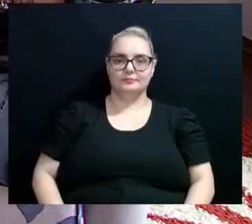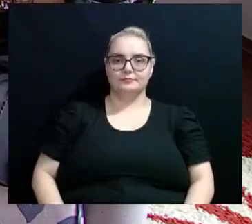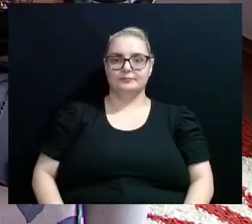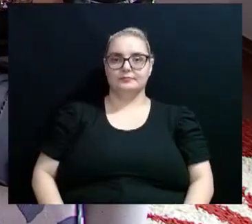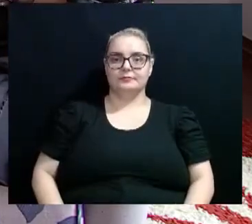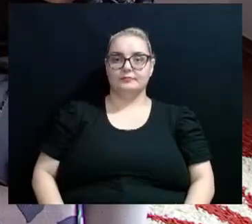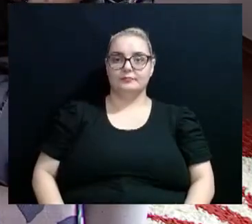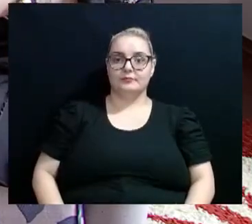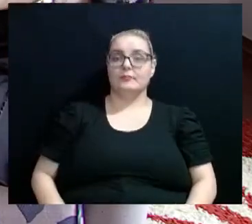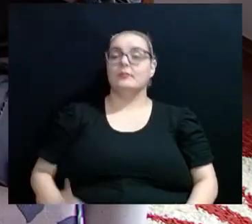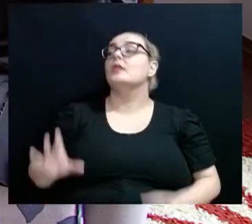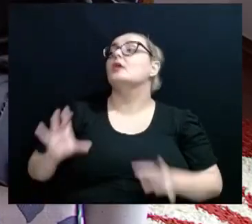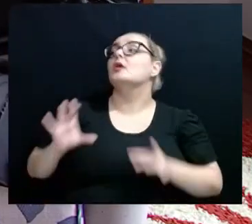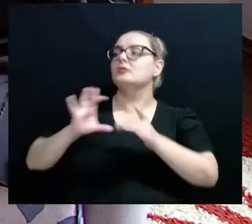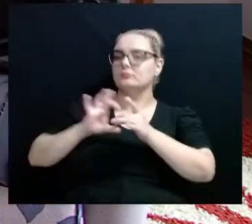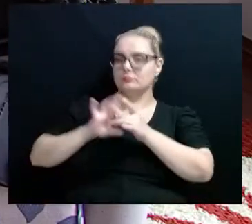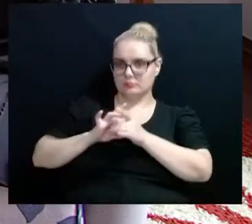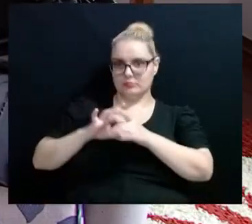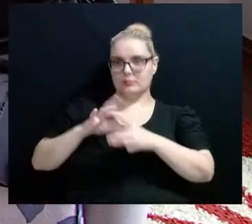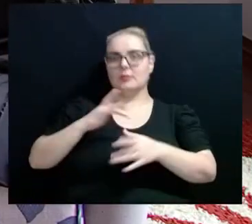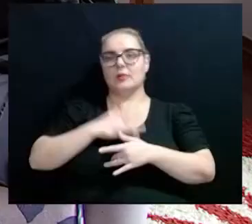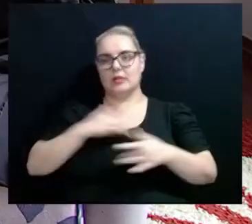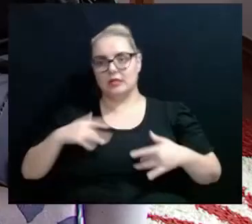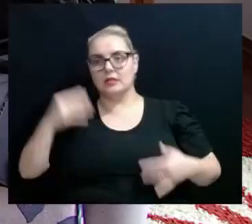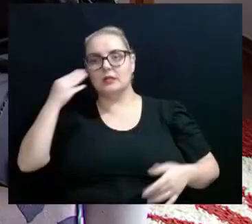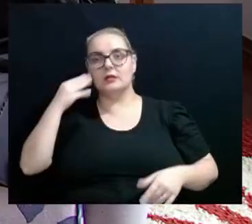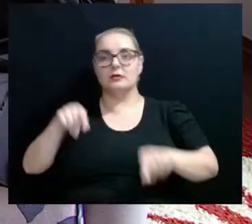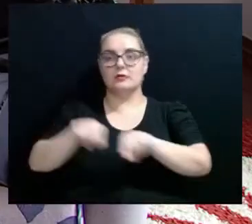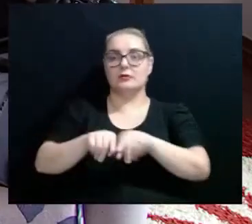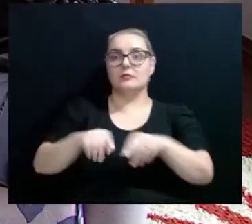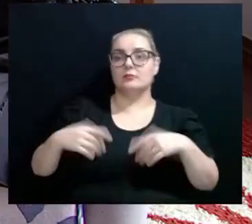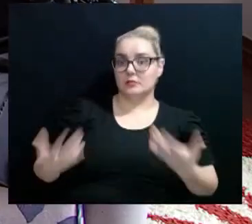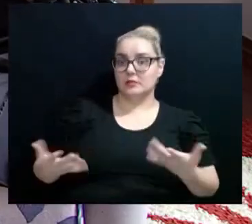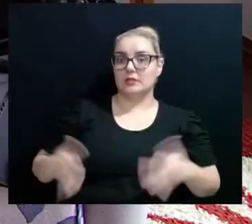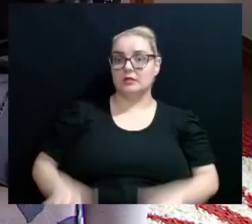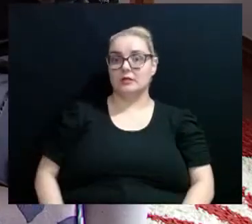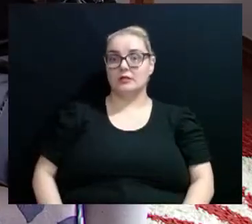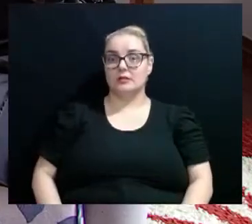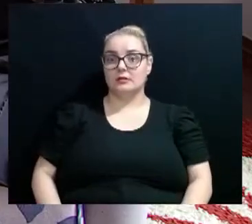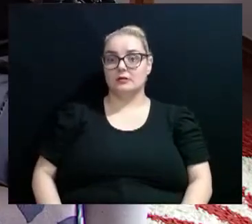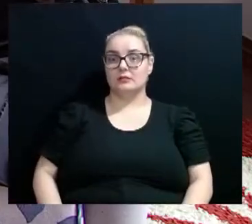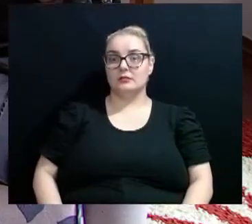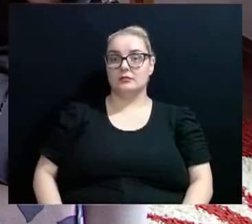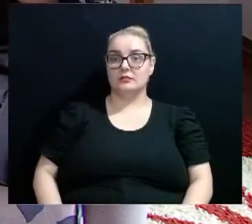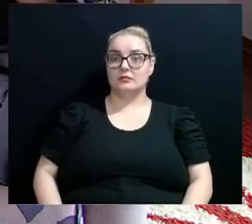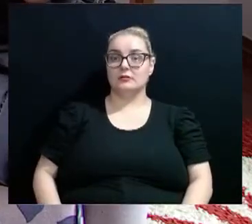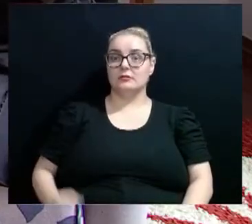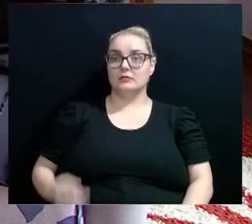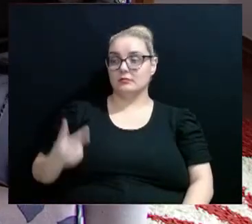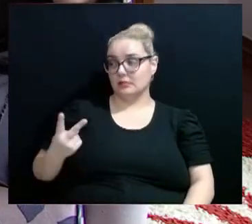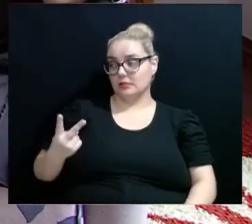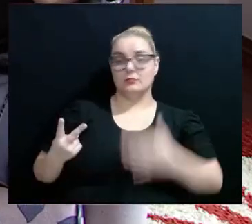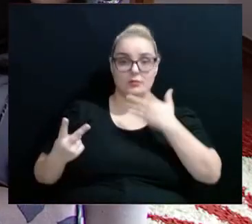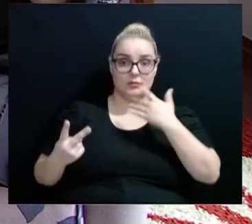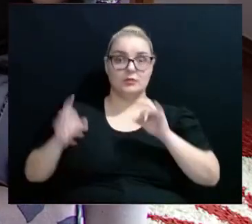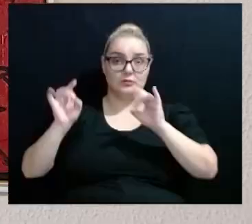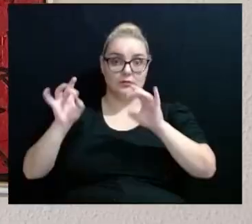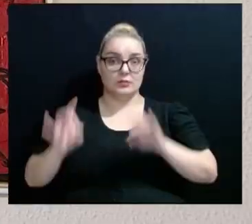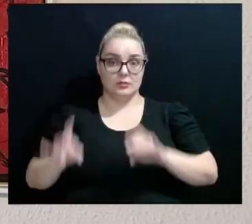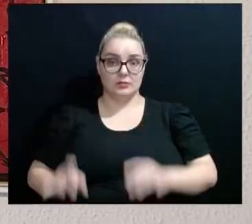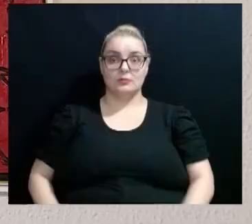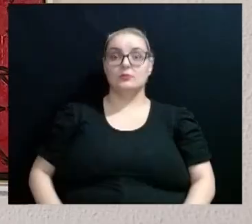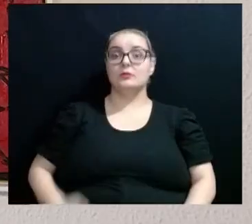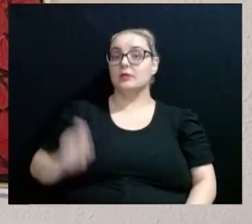representa o quê? Ela é uma conexão de saúde mental também. Então, ela tem duas cores